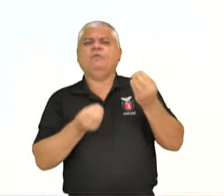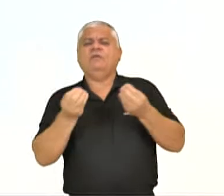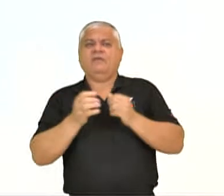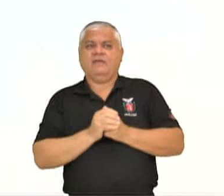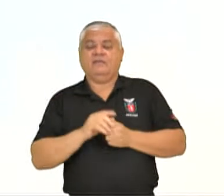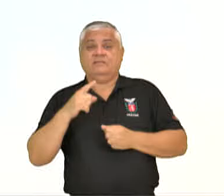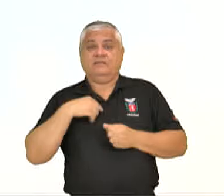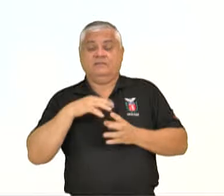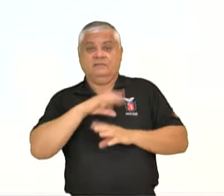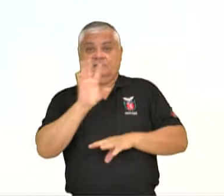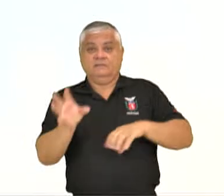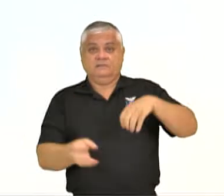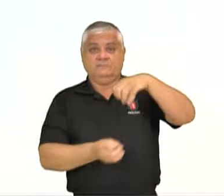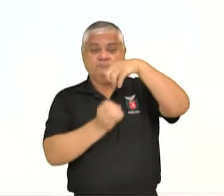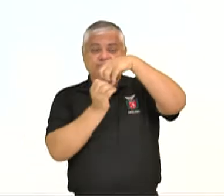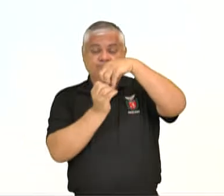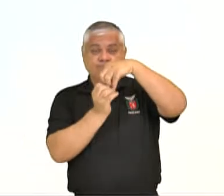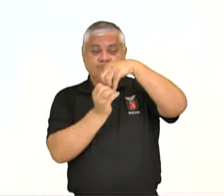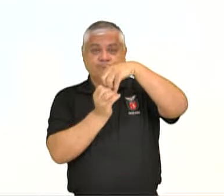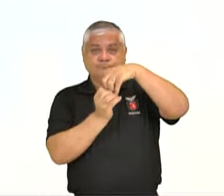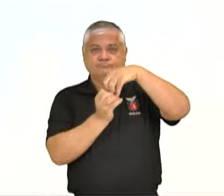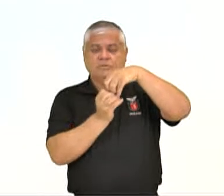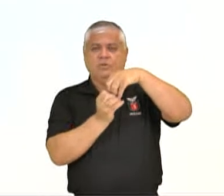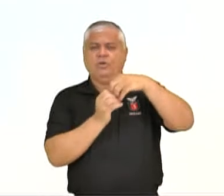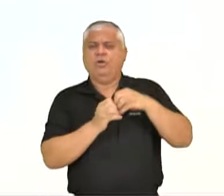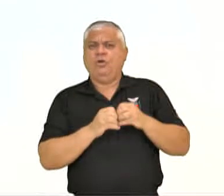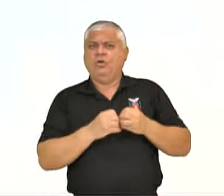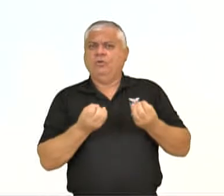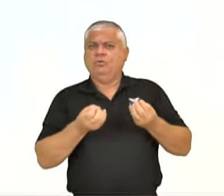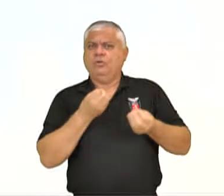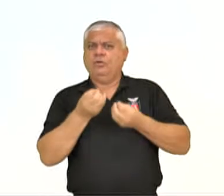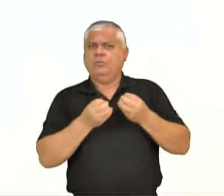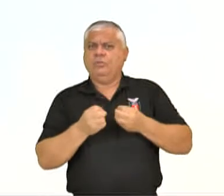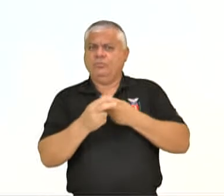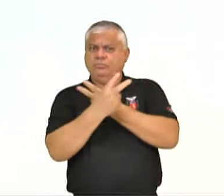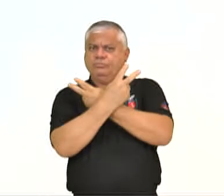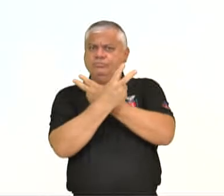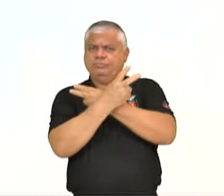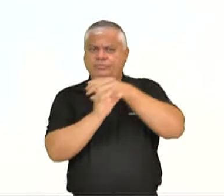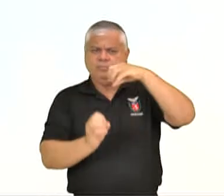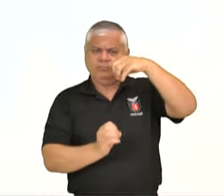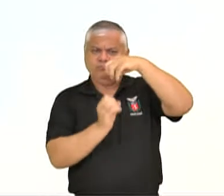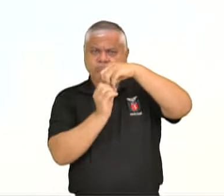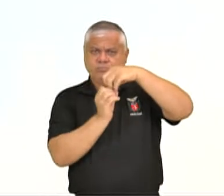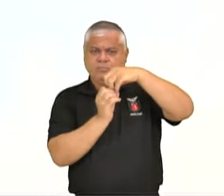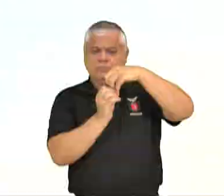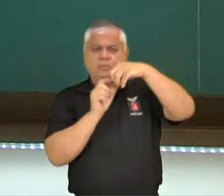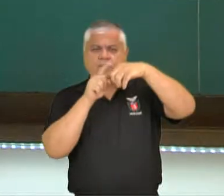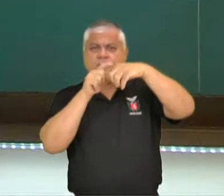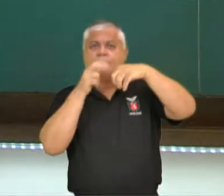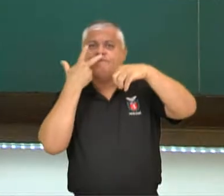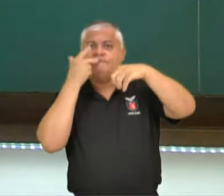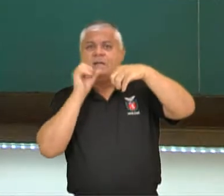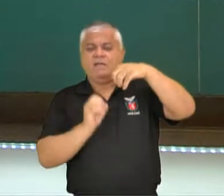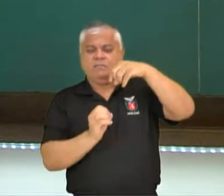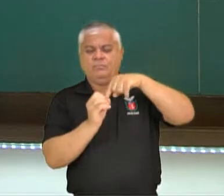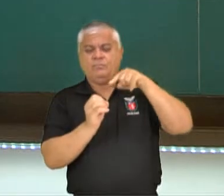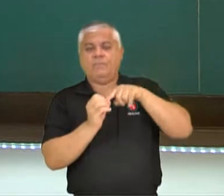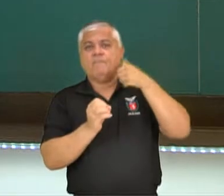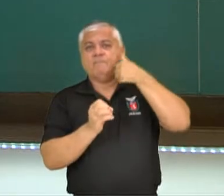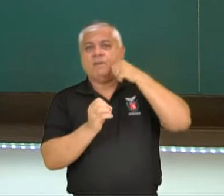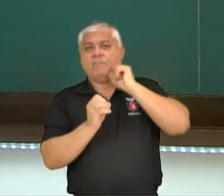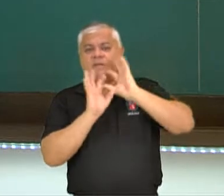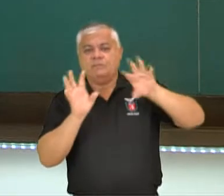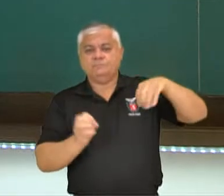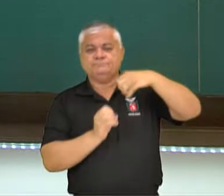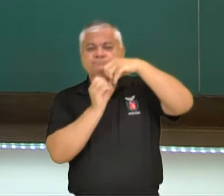dois cromossomos homólogos. O que é isso? Um cromossomo que eu recebi do pai e um cromossomo que eu recebi da minha mãe. Eles têm os mesmos genes para as